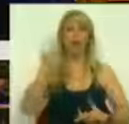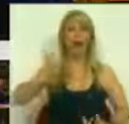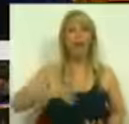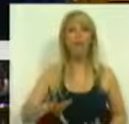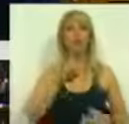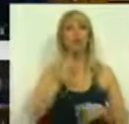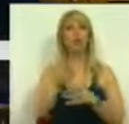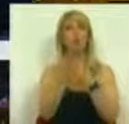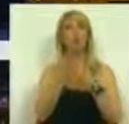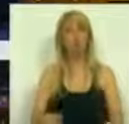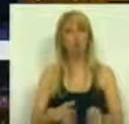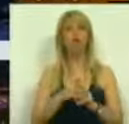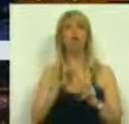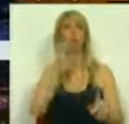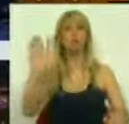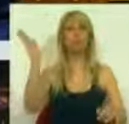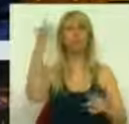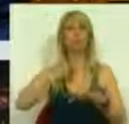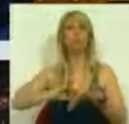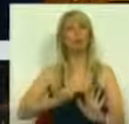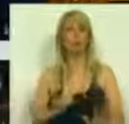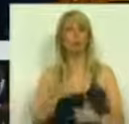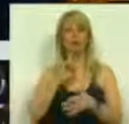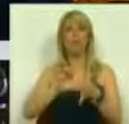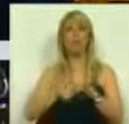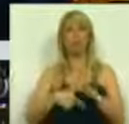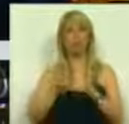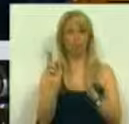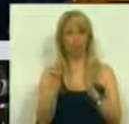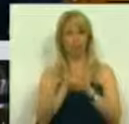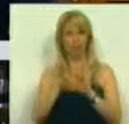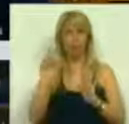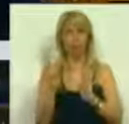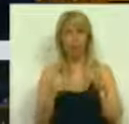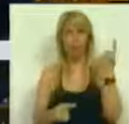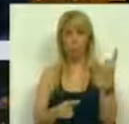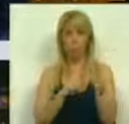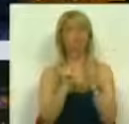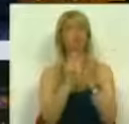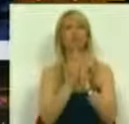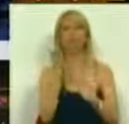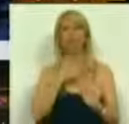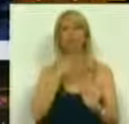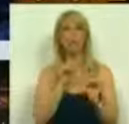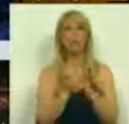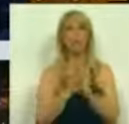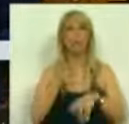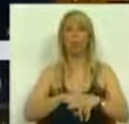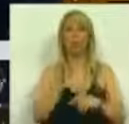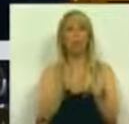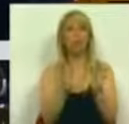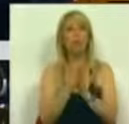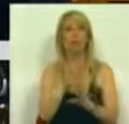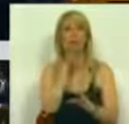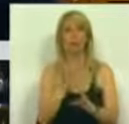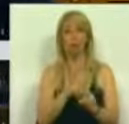soluções imperativas. Apresentamos 2 projetos de lei. Um que se aplica a todos os créditos, para todo o tempo, para todas as famílias.